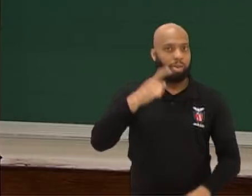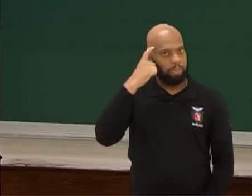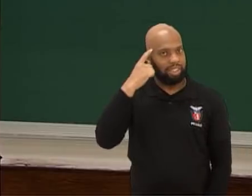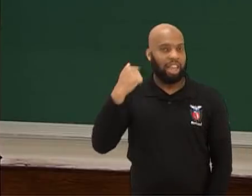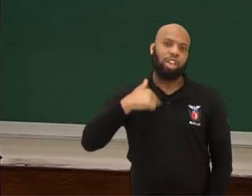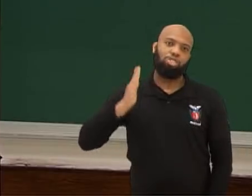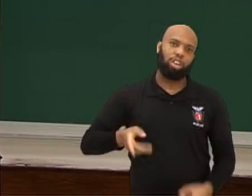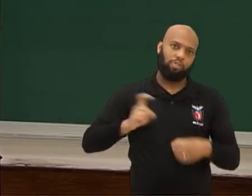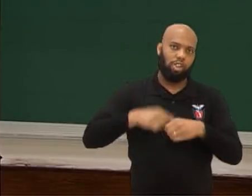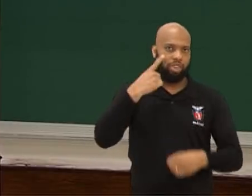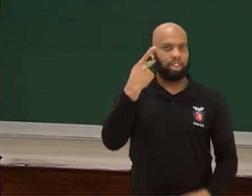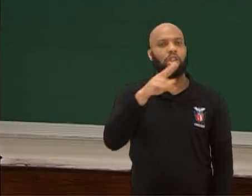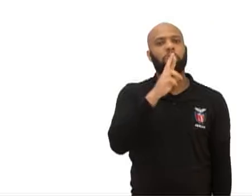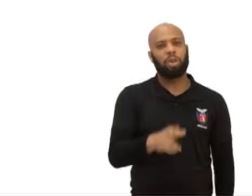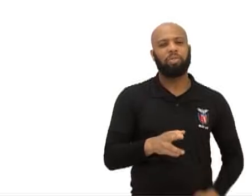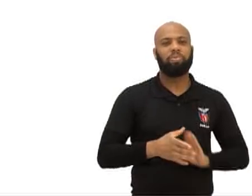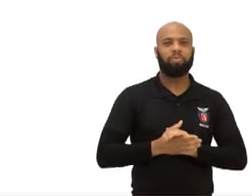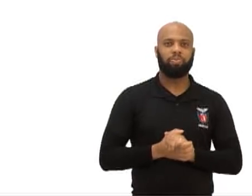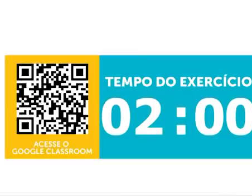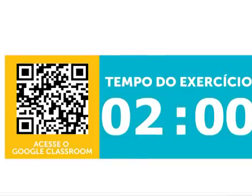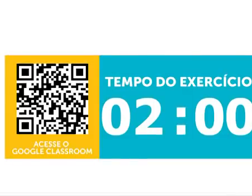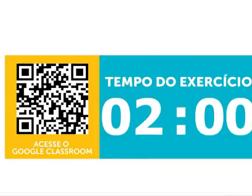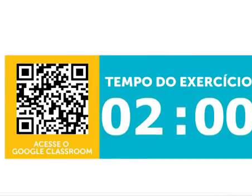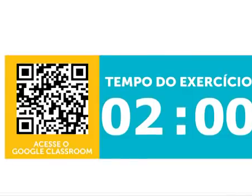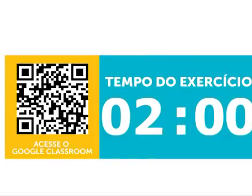pensar, alguns minutinhos, e já retornamos.